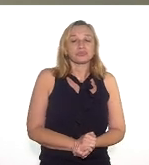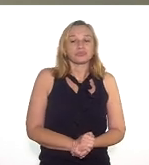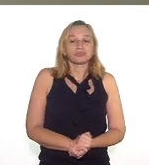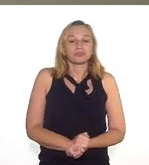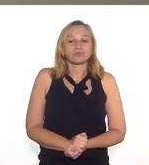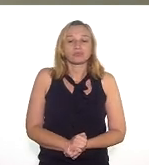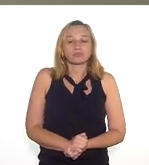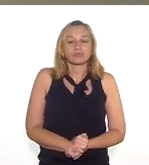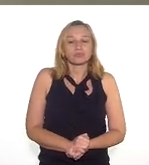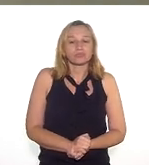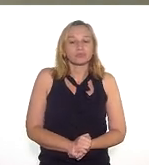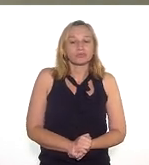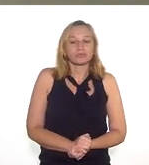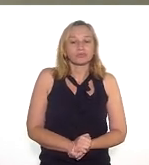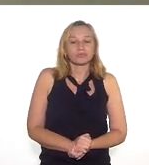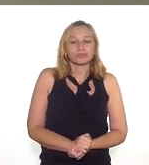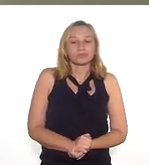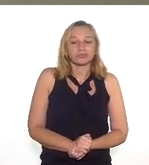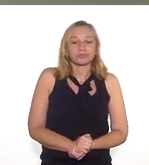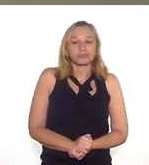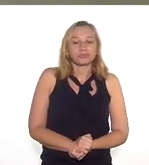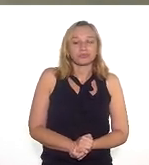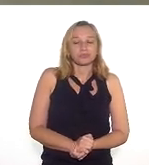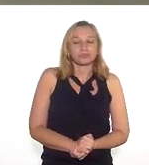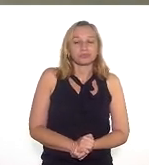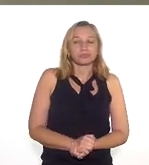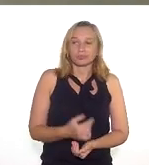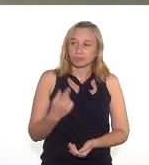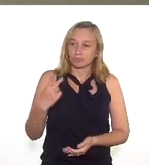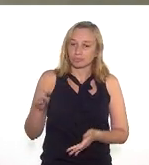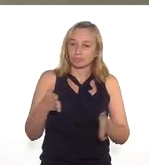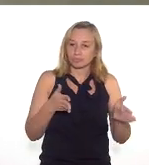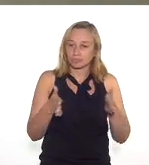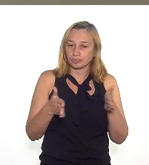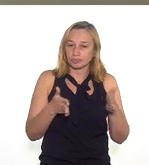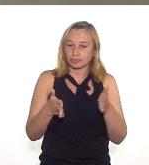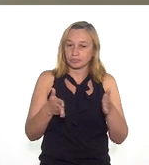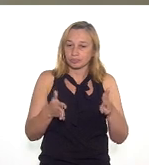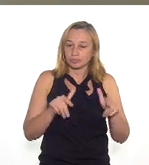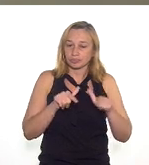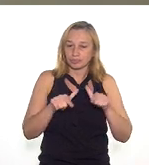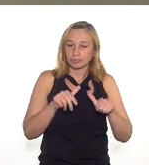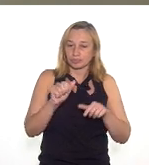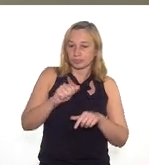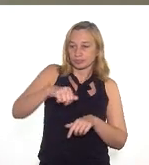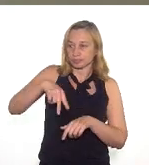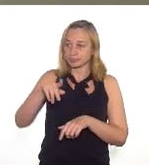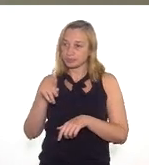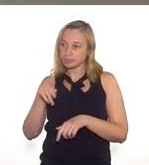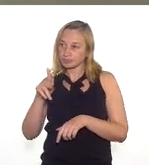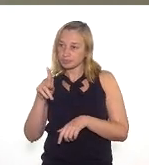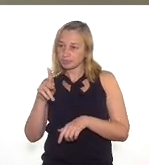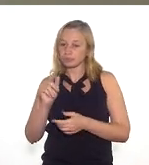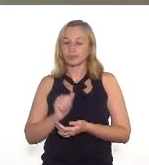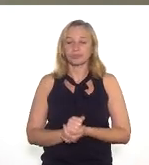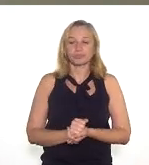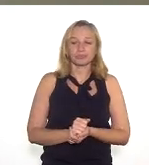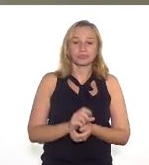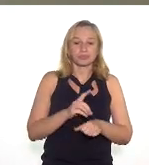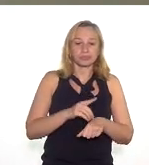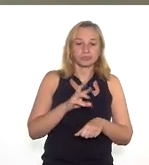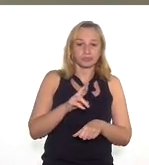Alguma vez, no tempo que Vossa Senhoria está na ANP, e o doutor